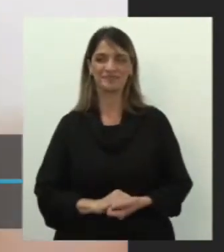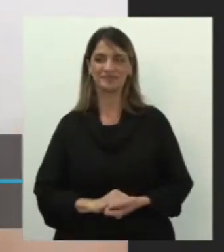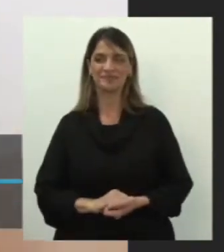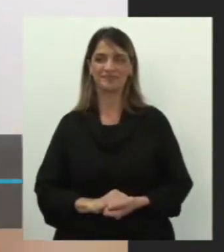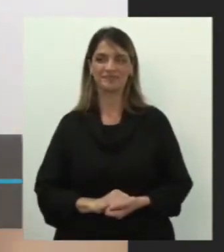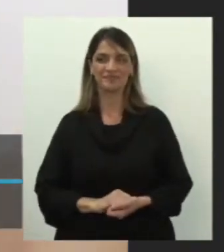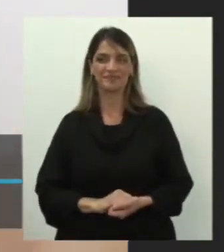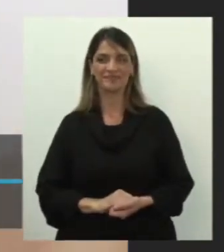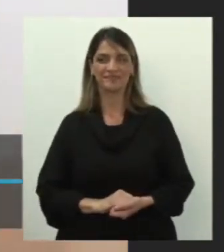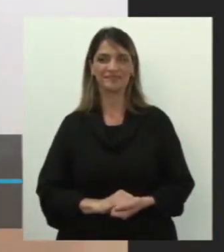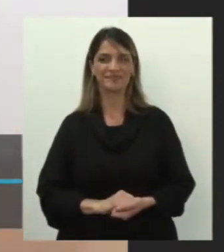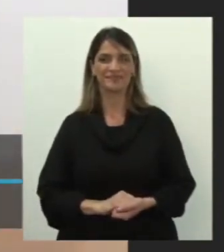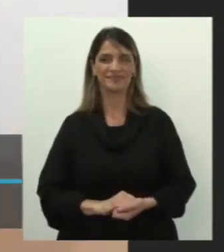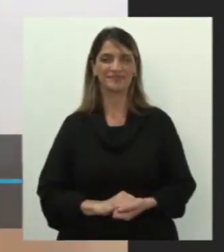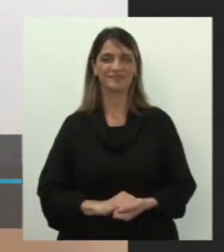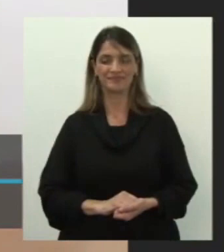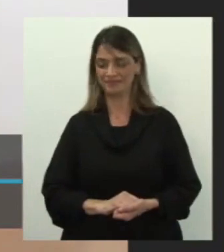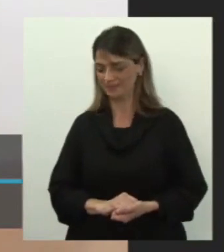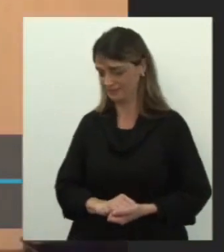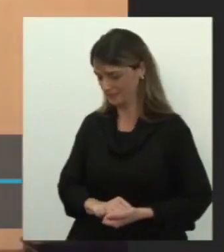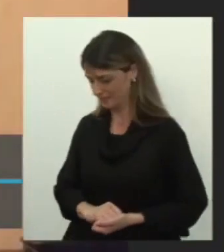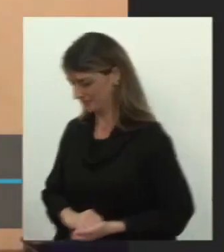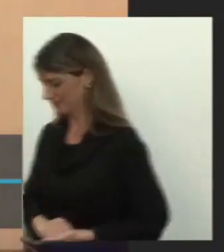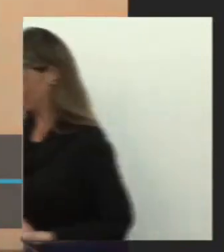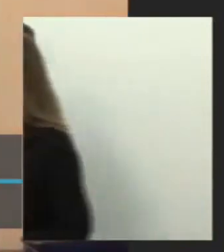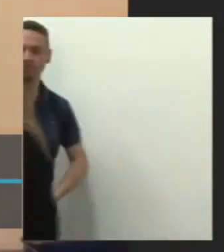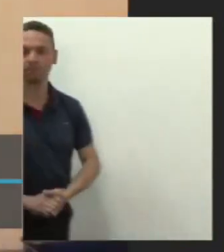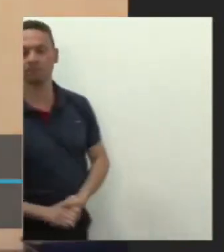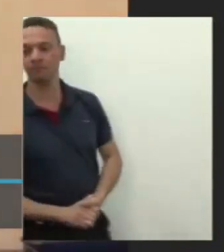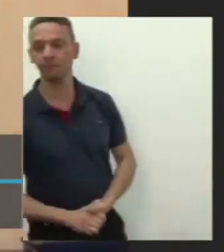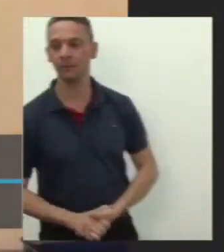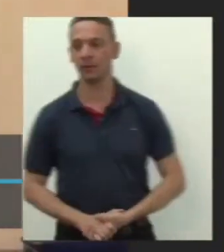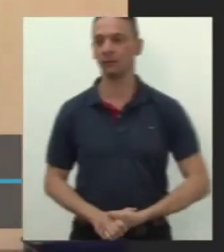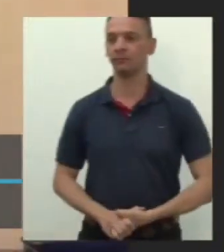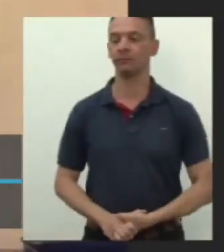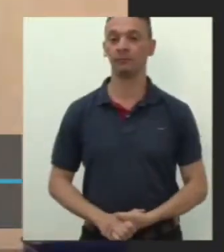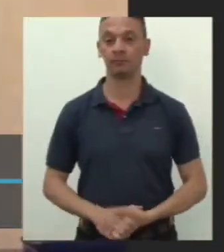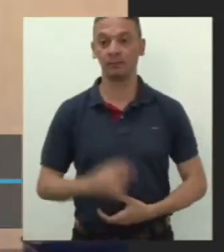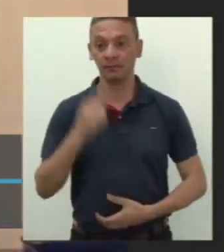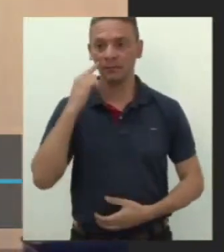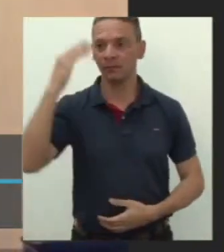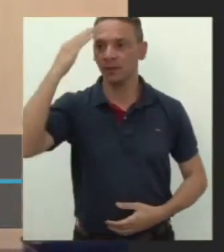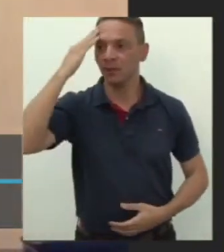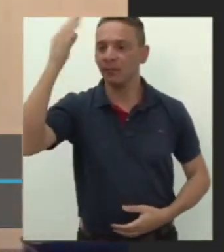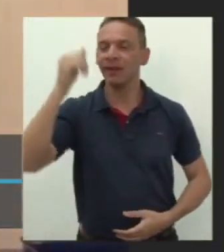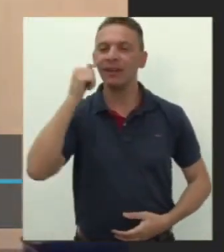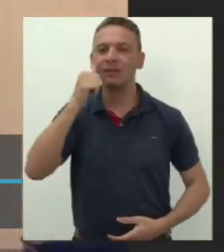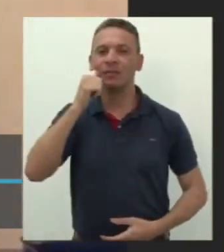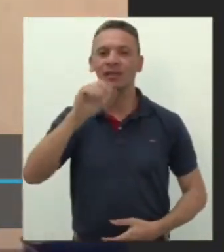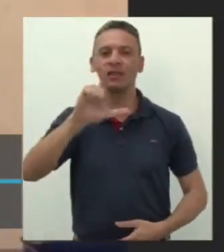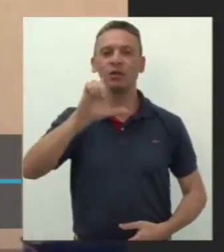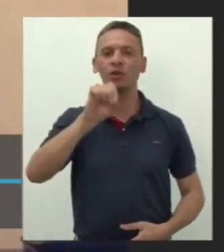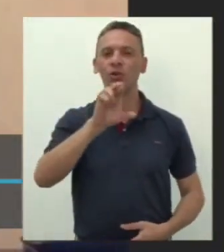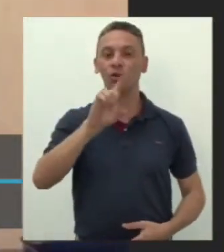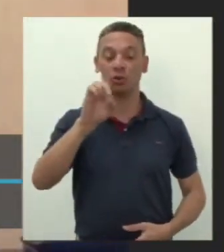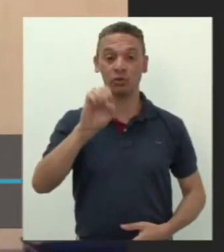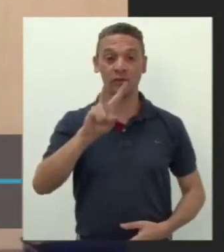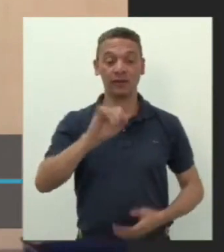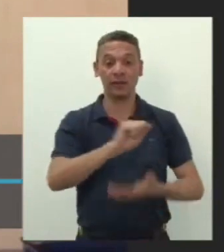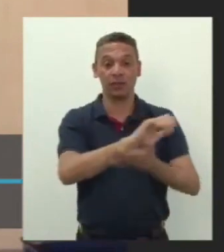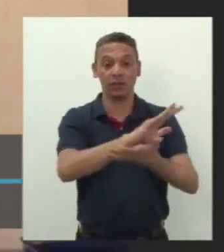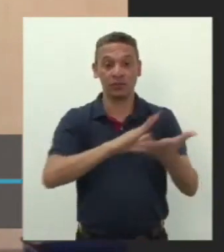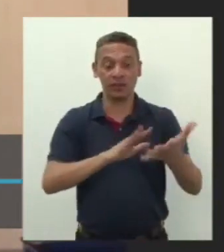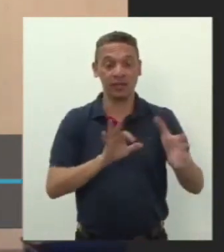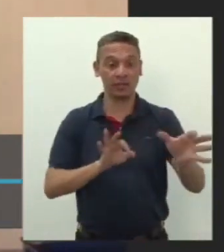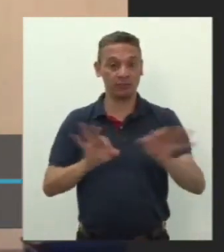Tati, agora é com você. Então, vamos lá, né? Obrigada, Lourdes. Então, nós vamos fazer essa